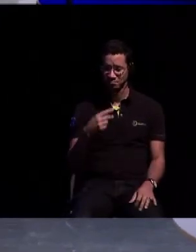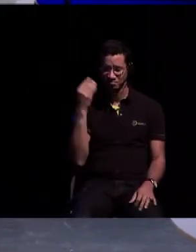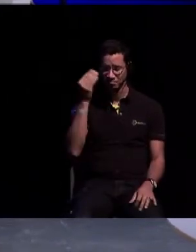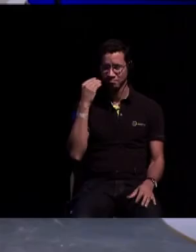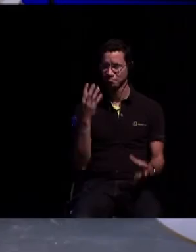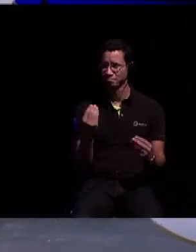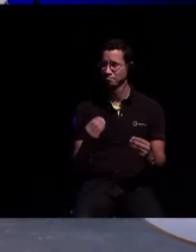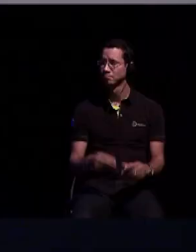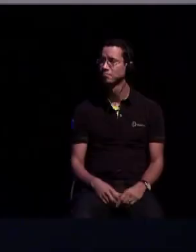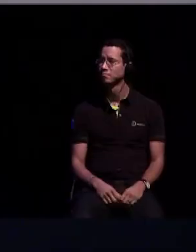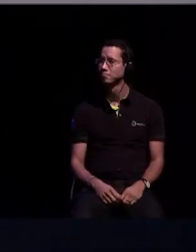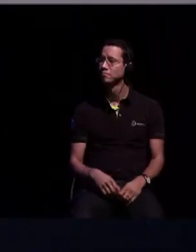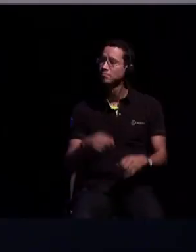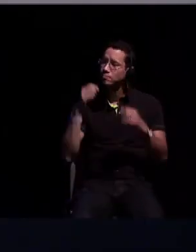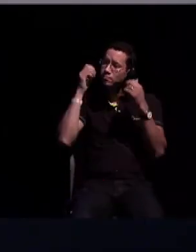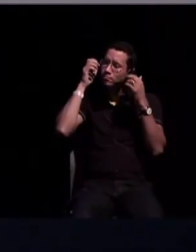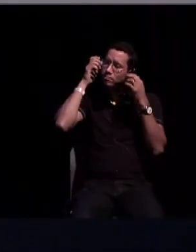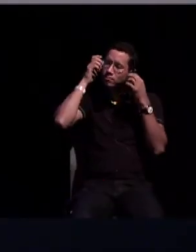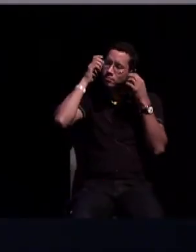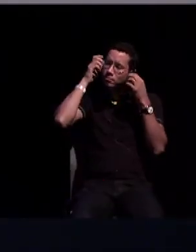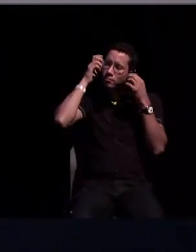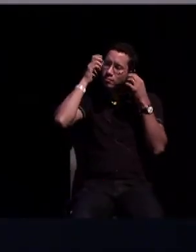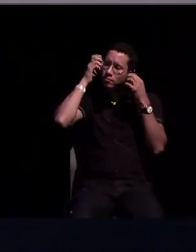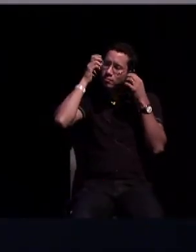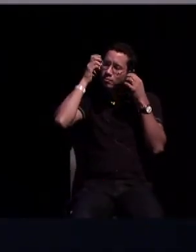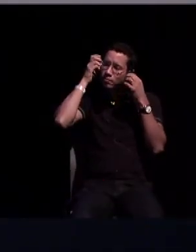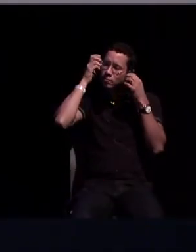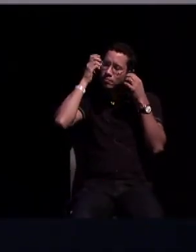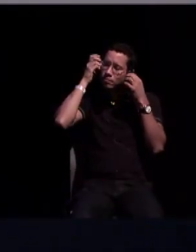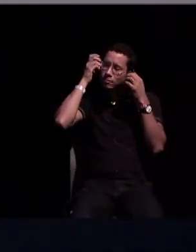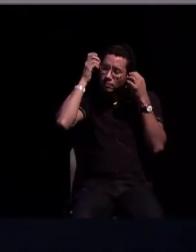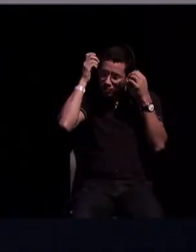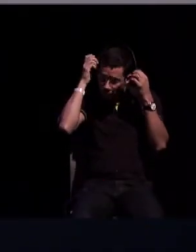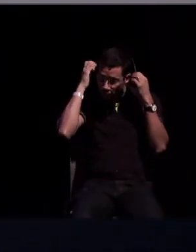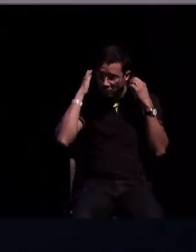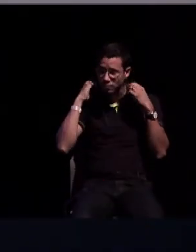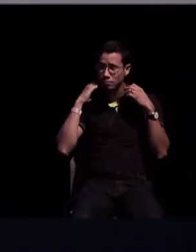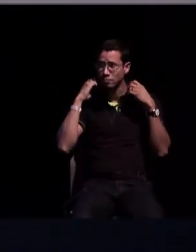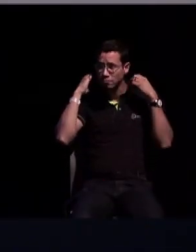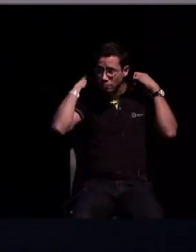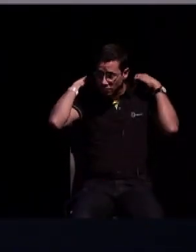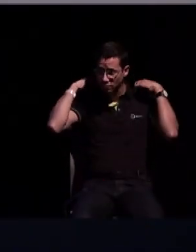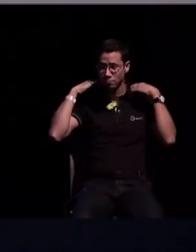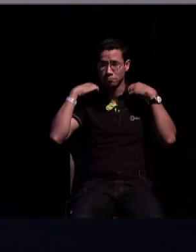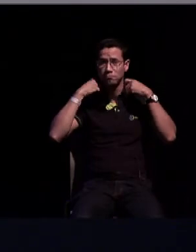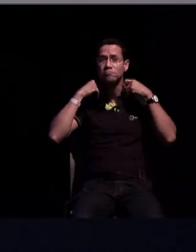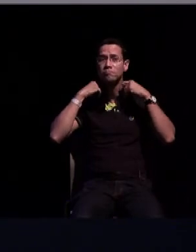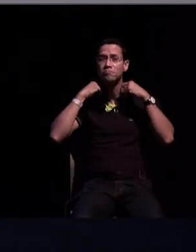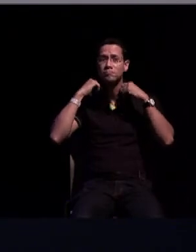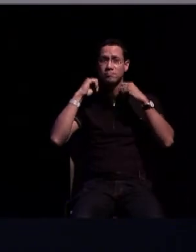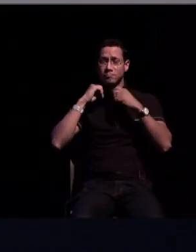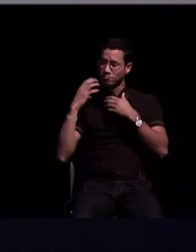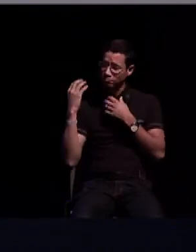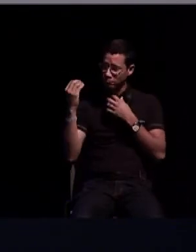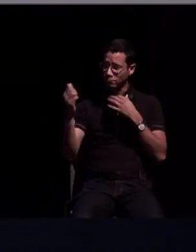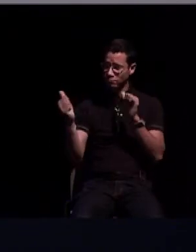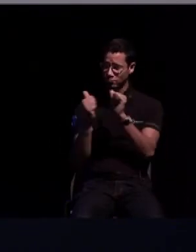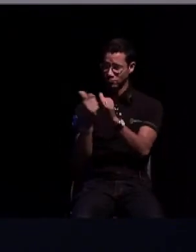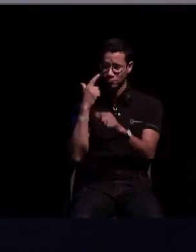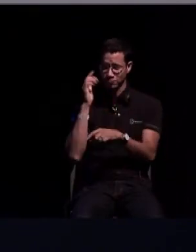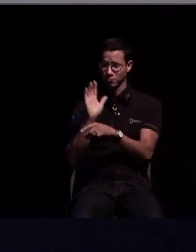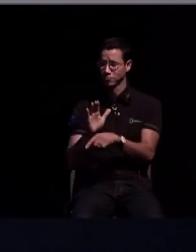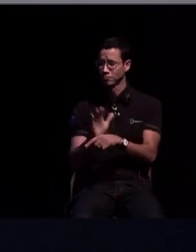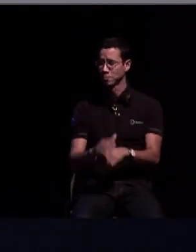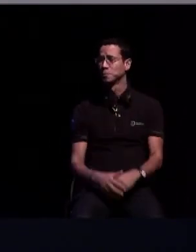años solicitando el puesto de embajador de SESC en México y no me lo dan.